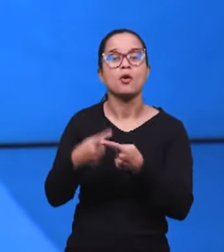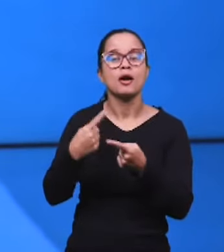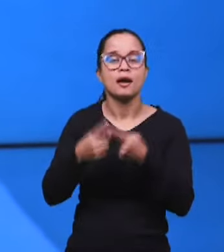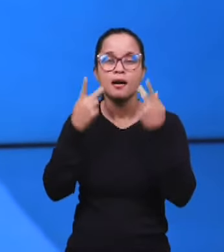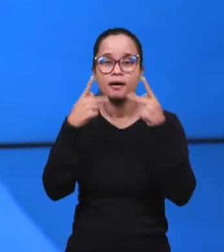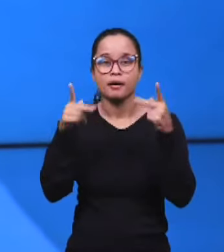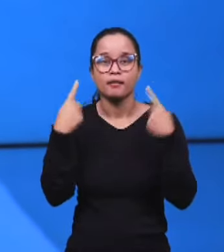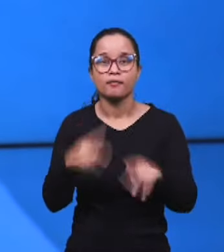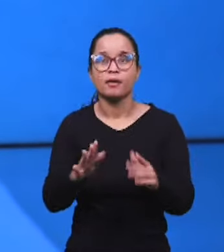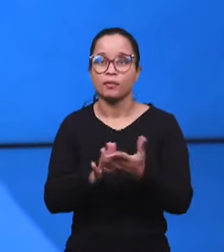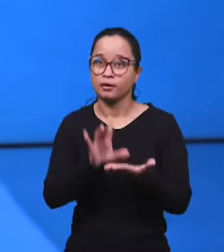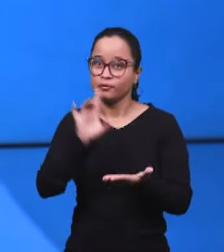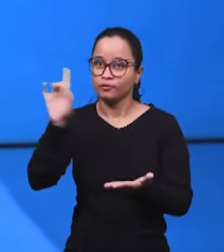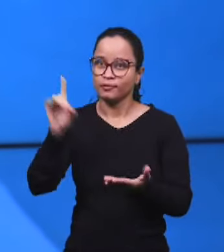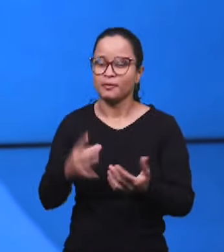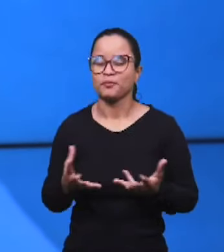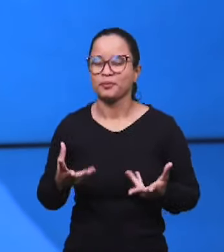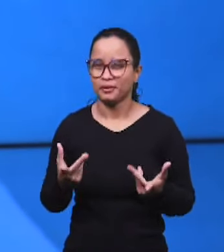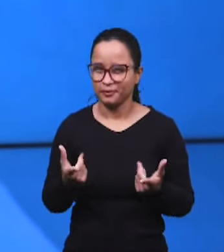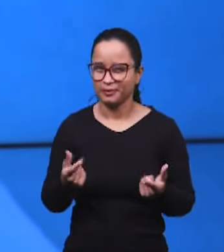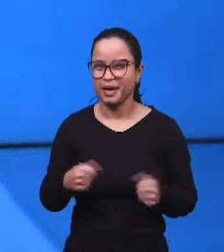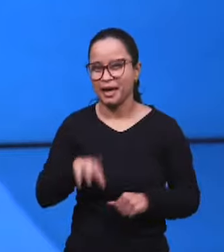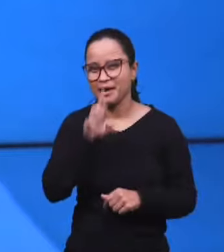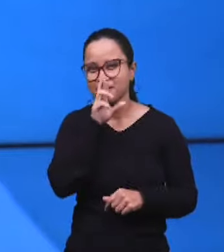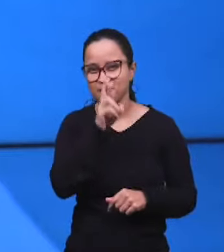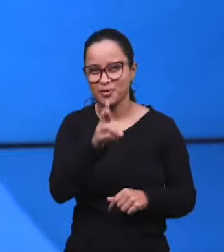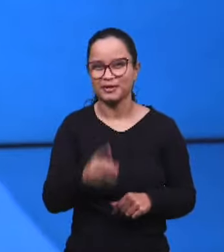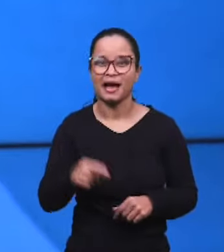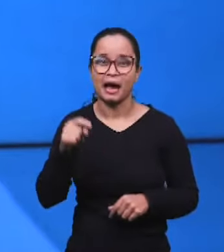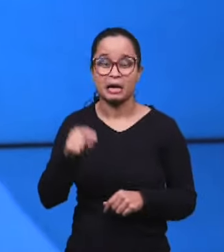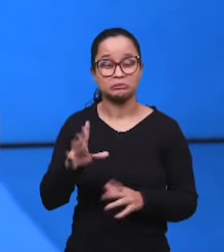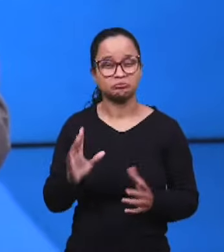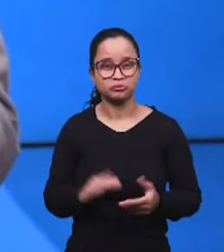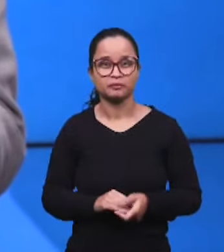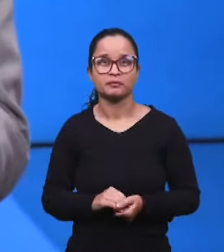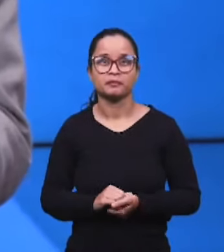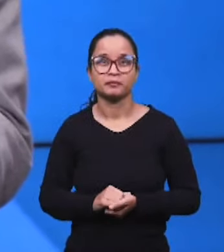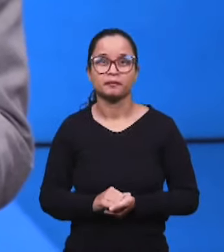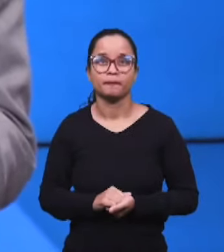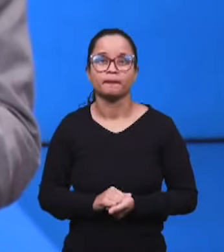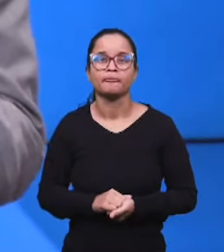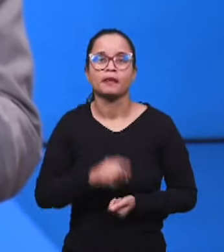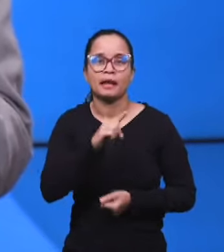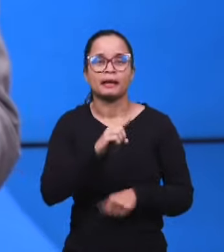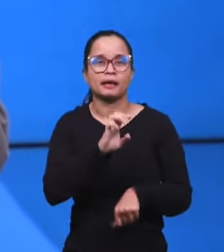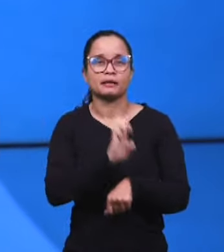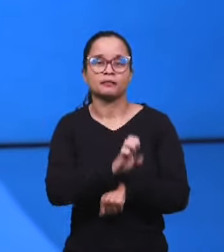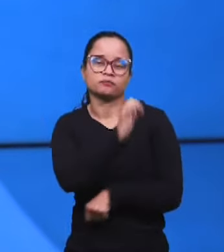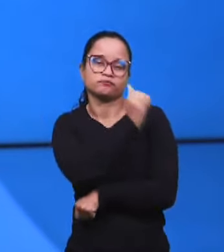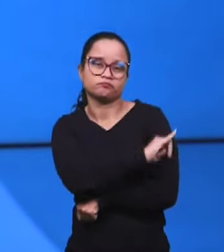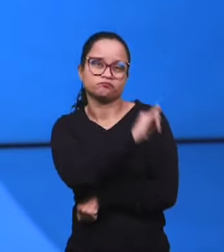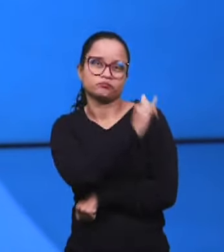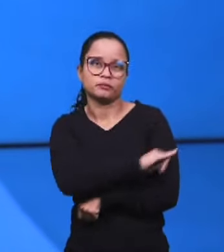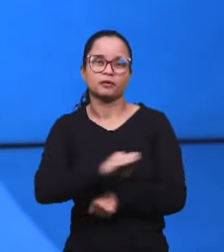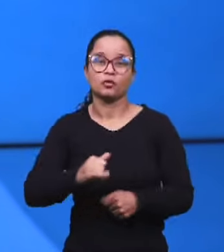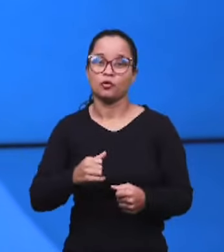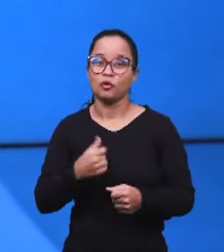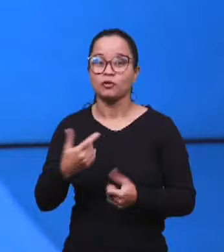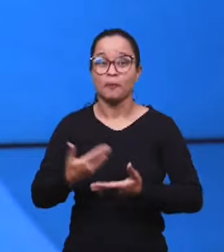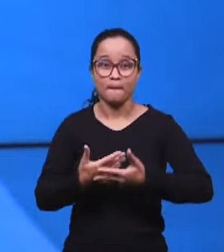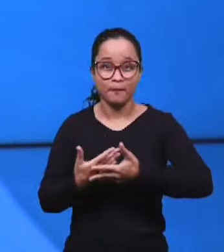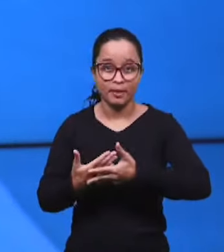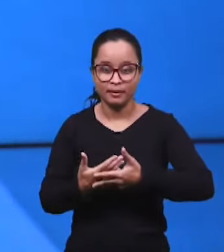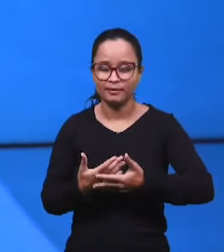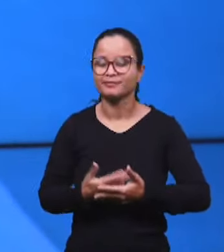pregava a sua palavra. Olha que maravilha a resposta aqui do Heitor Viana. lá de Cabo Frio, né? Os nossos bebês